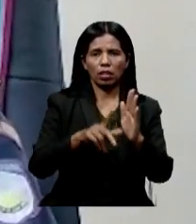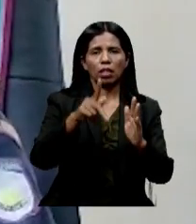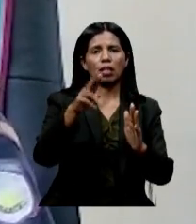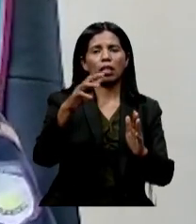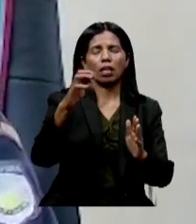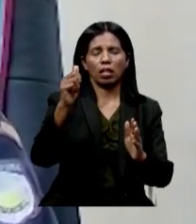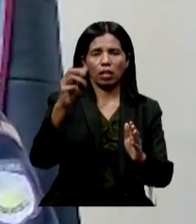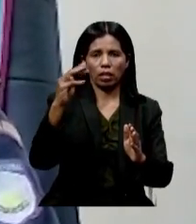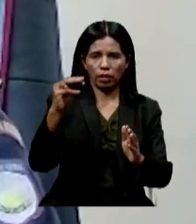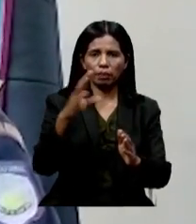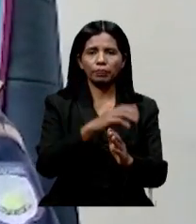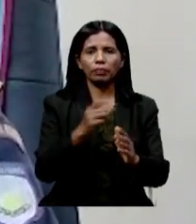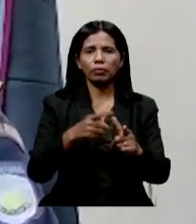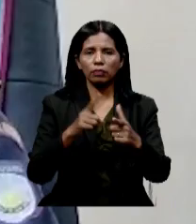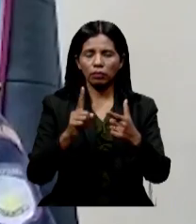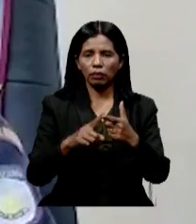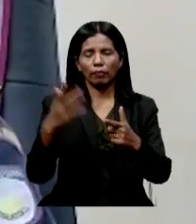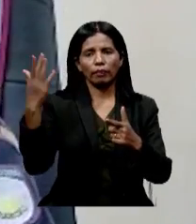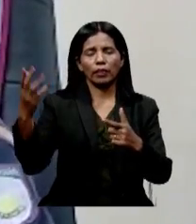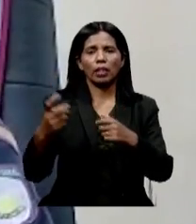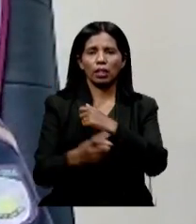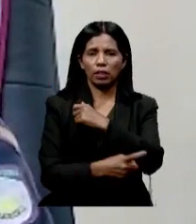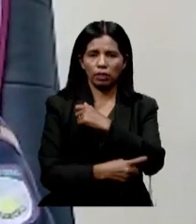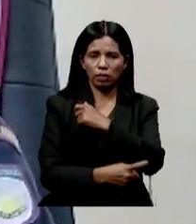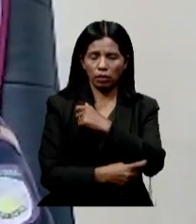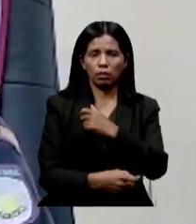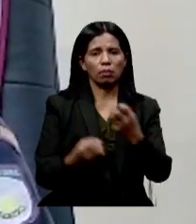segundo diretivas ne iha sanção do bukira main ba